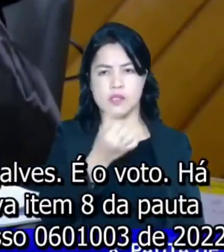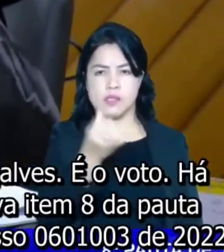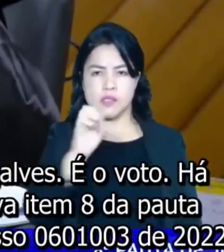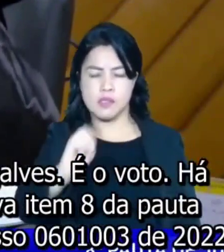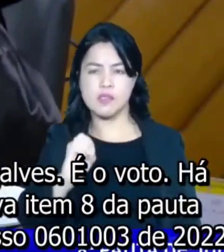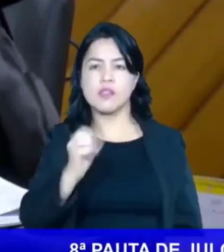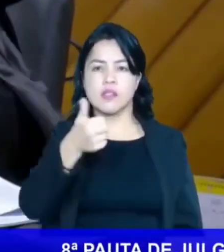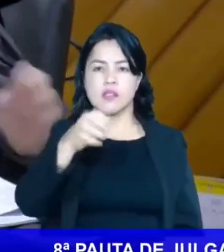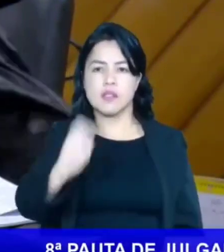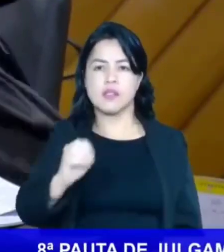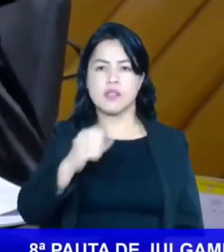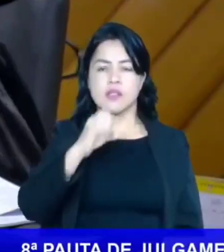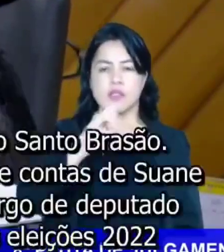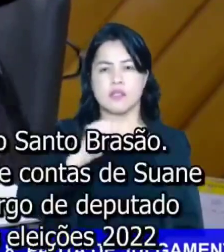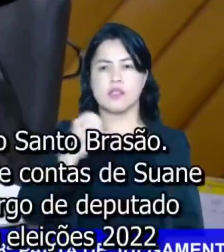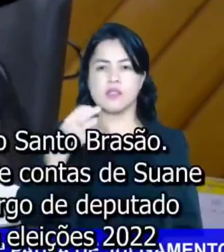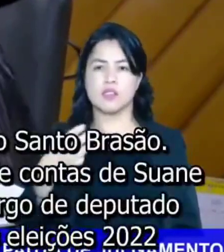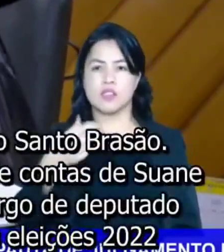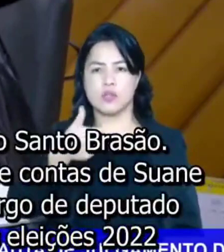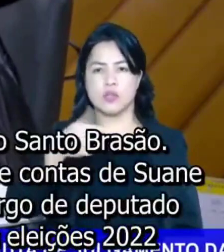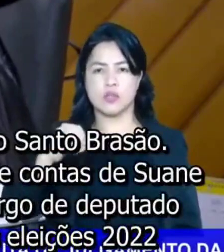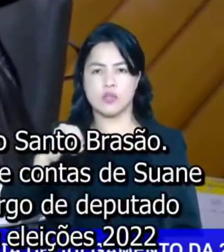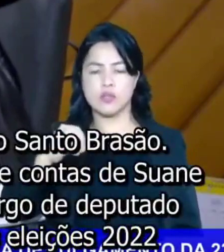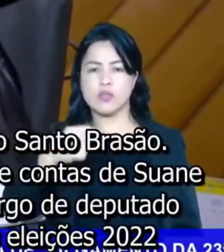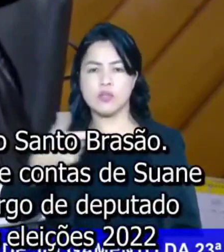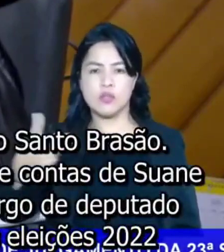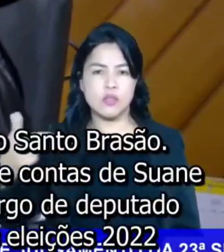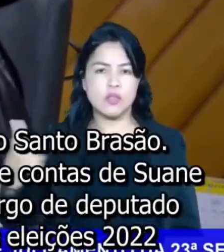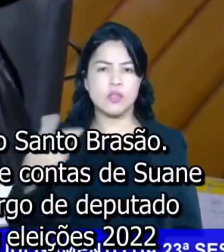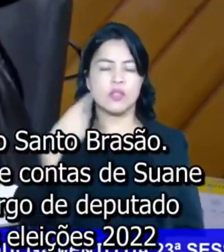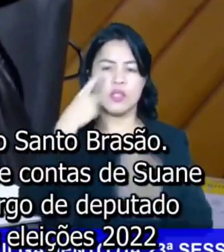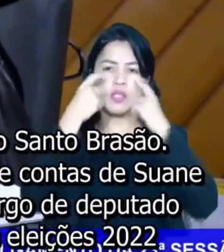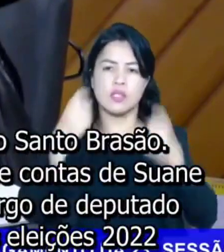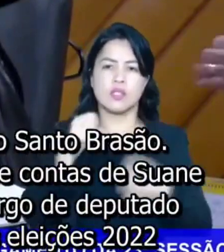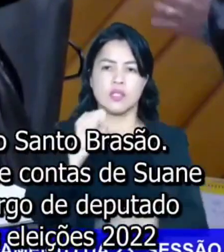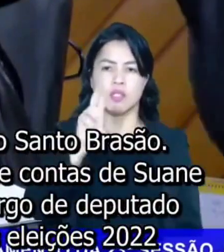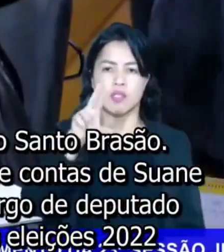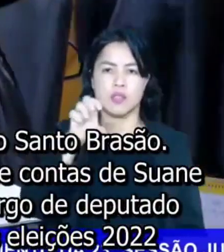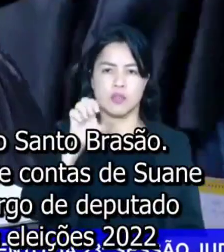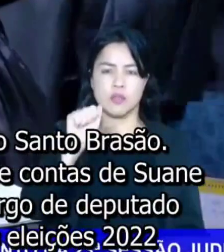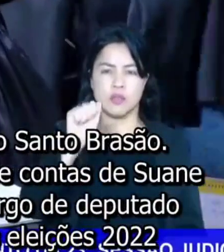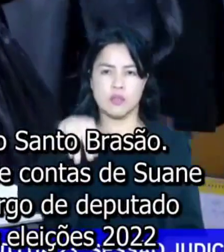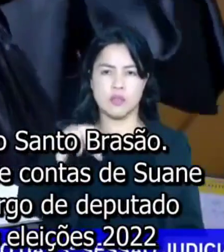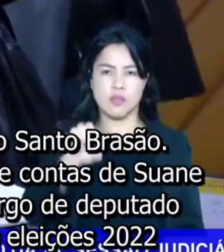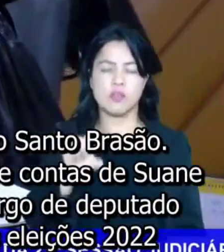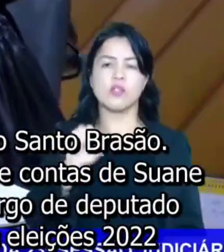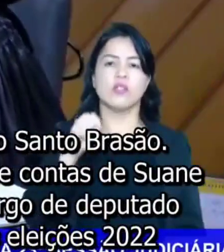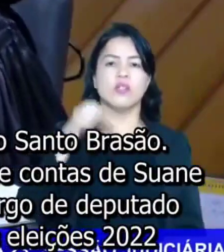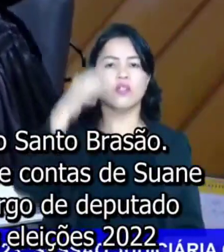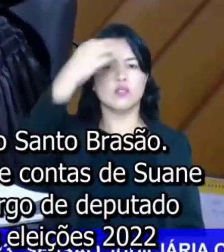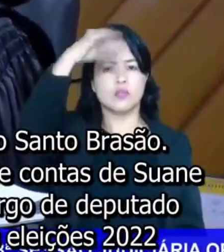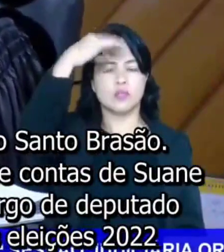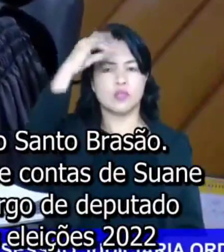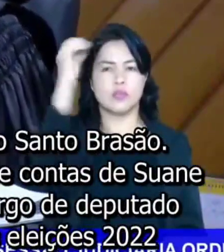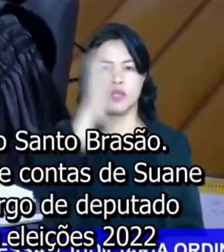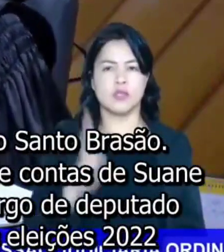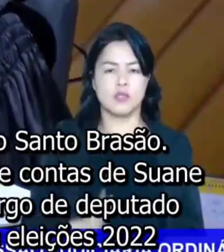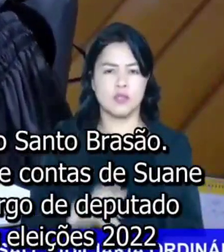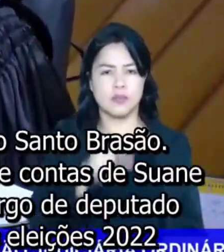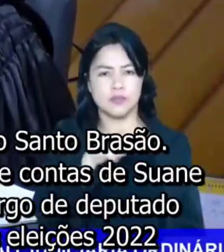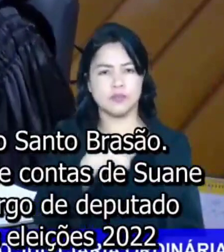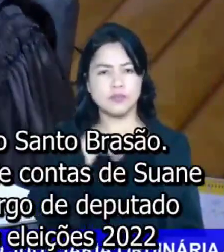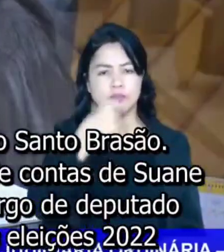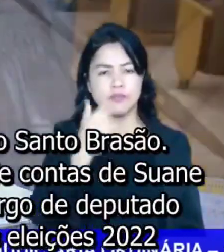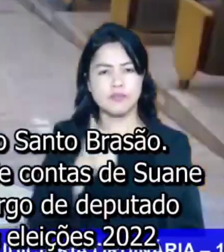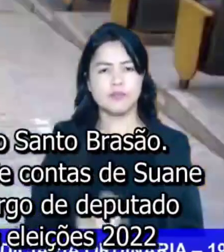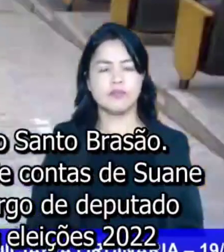060-10-03 de 2022. Origem Macapá, interessada Suane Darciele. Secretária Judiciária chega para auxiliá-lo na tela